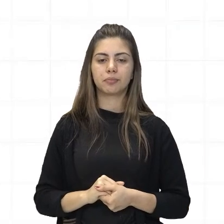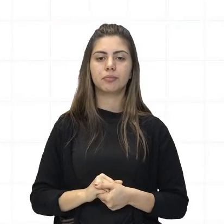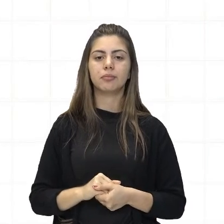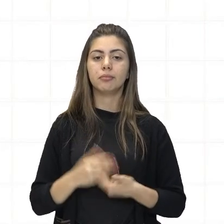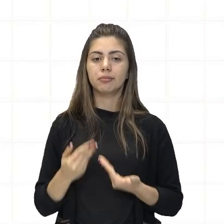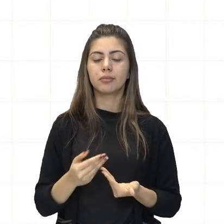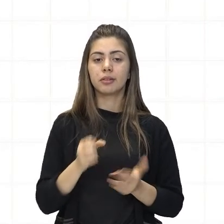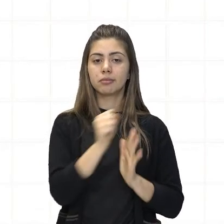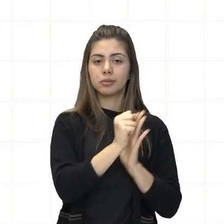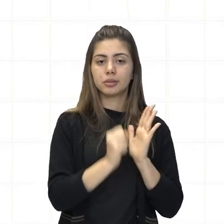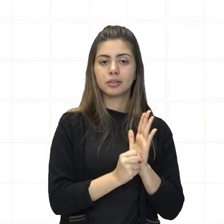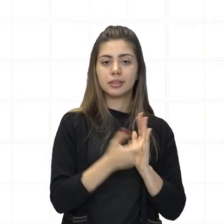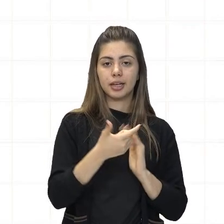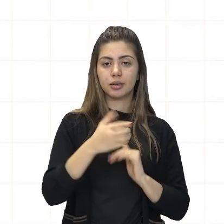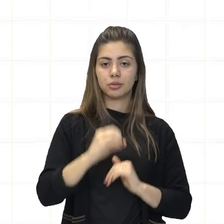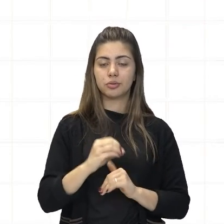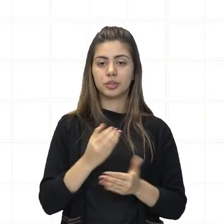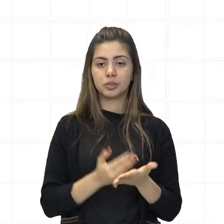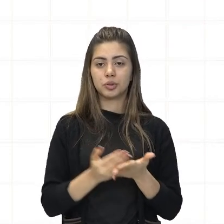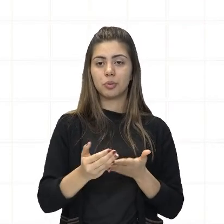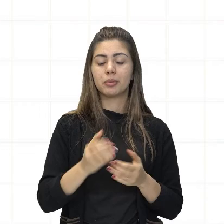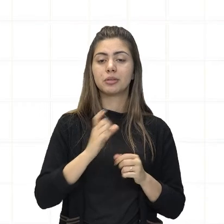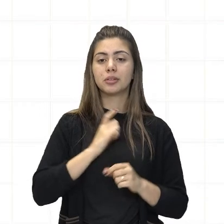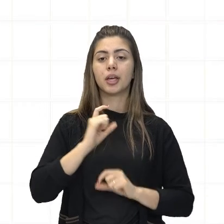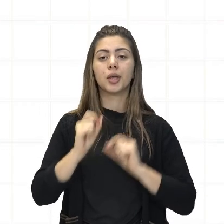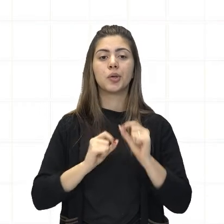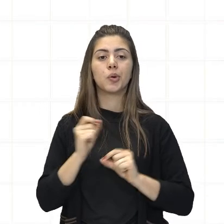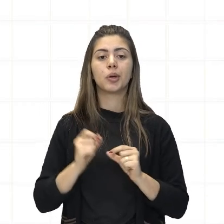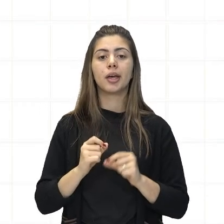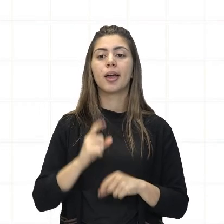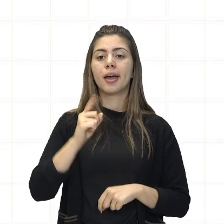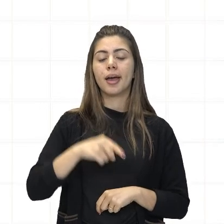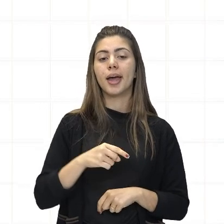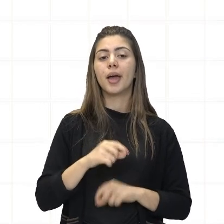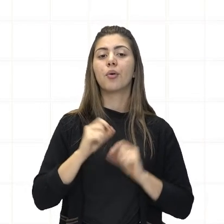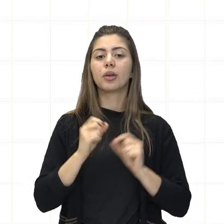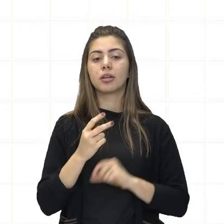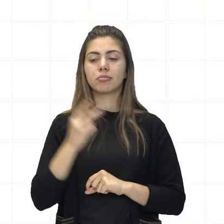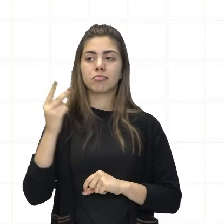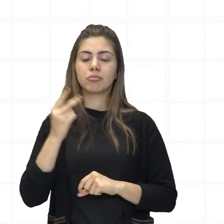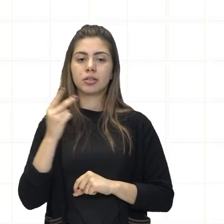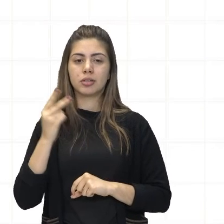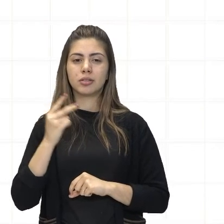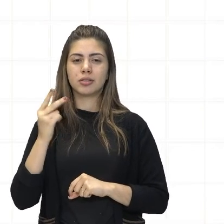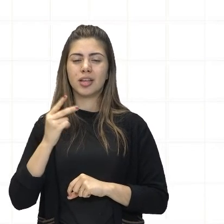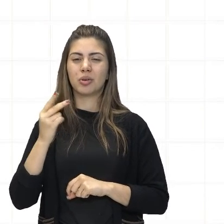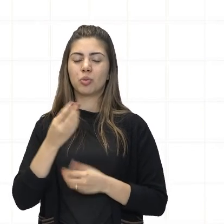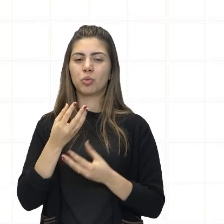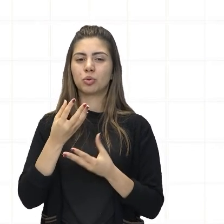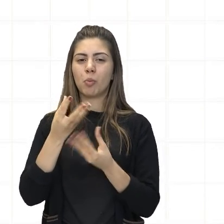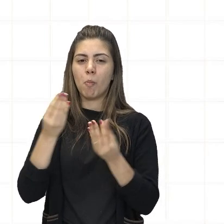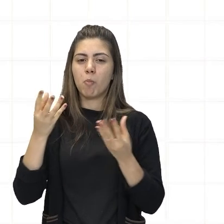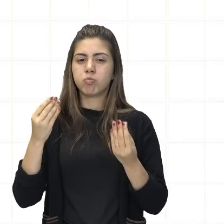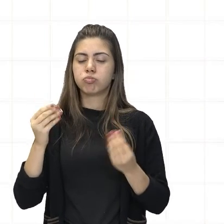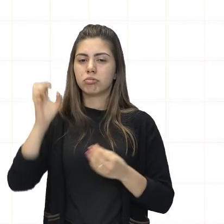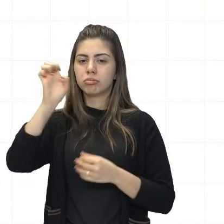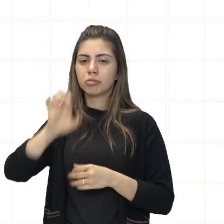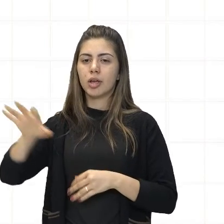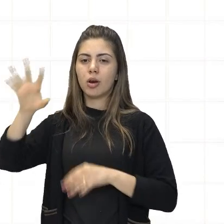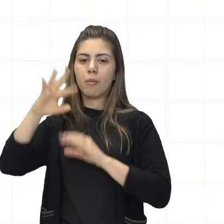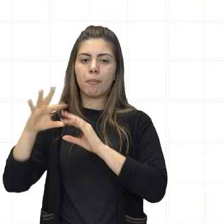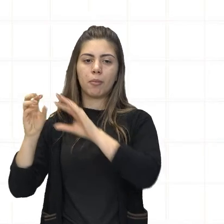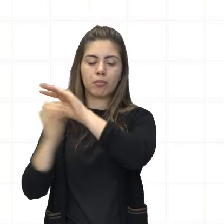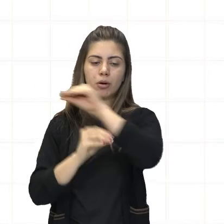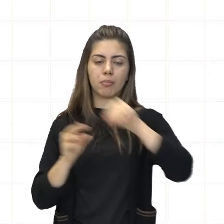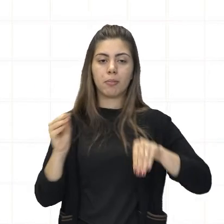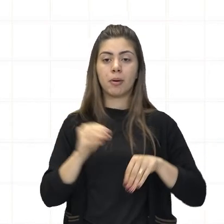início do século XX, vai ocorrer, portanto, uma segunda onda de imigração europeia, especialmente durante as duas